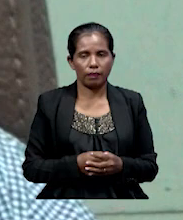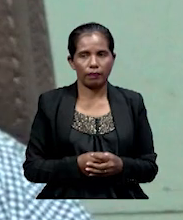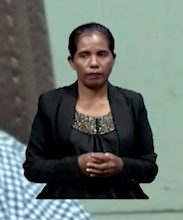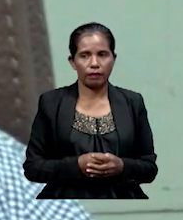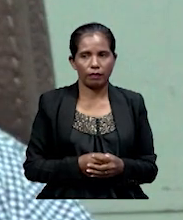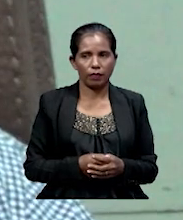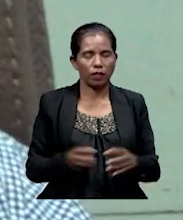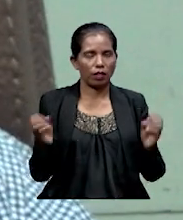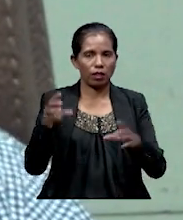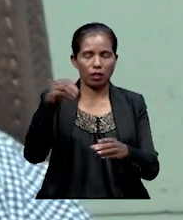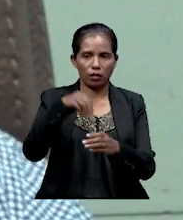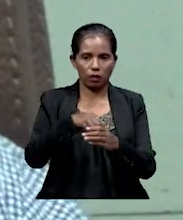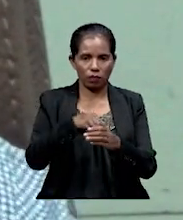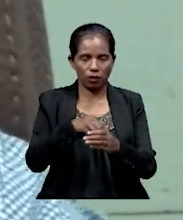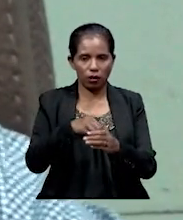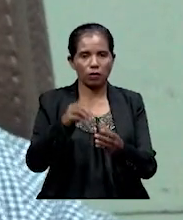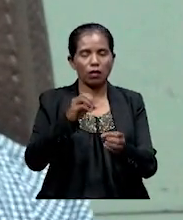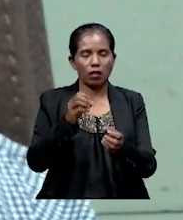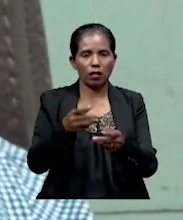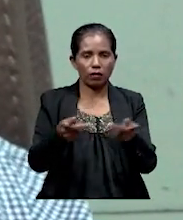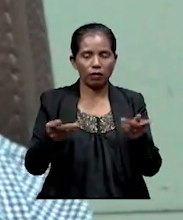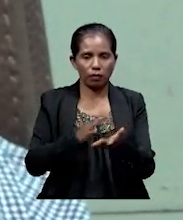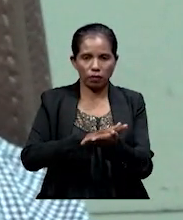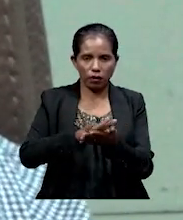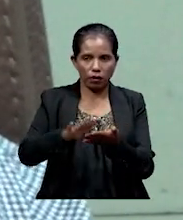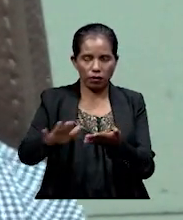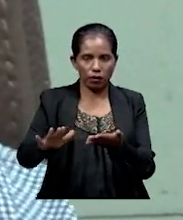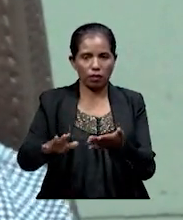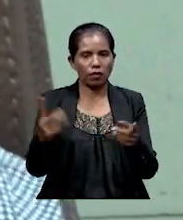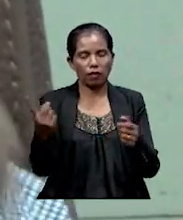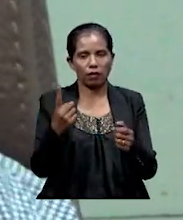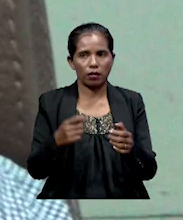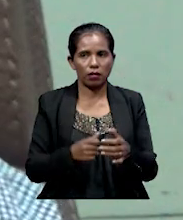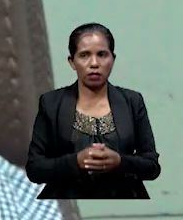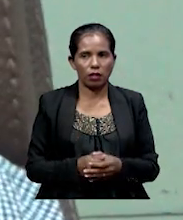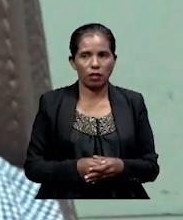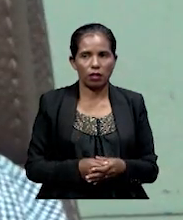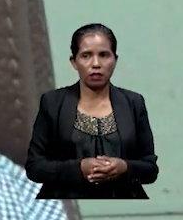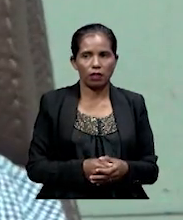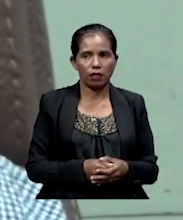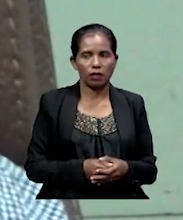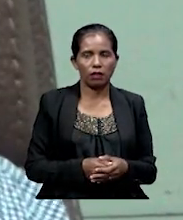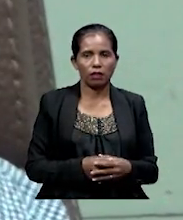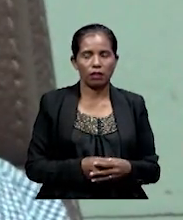lá incluída né, né, né, rai né, clear no babai então afeta ba